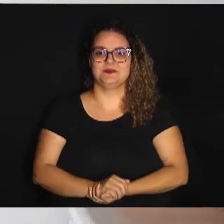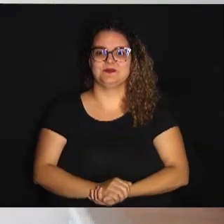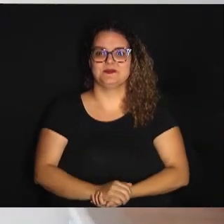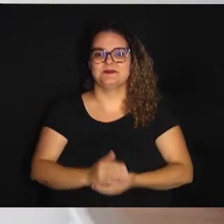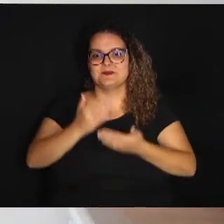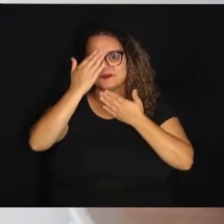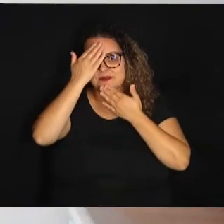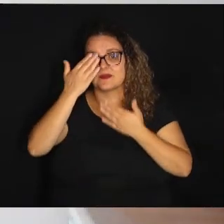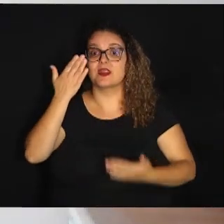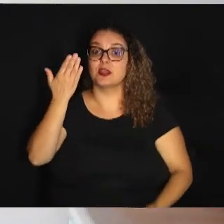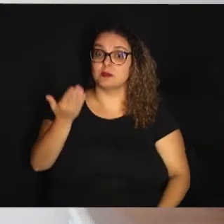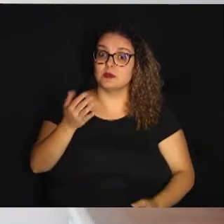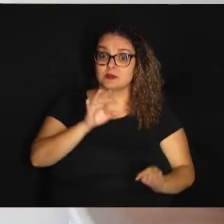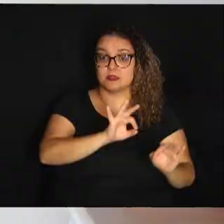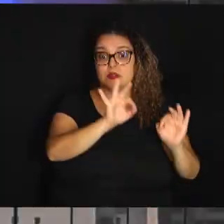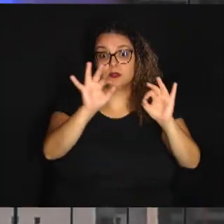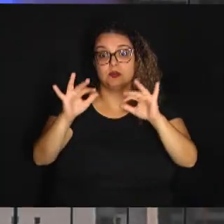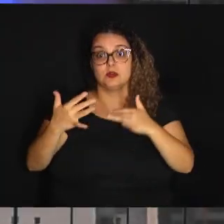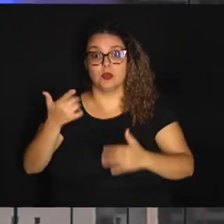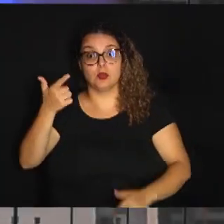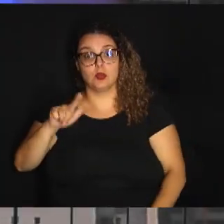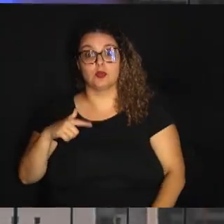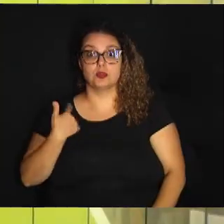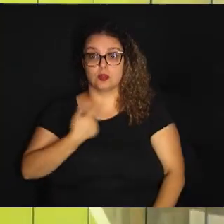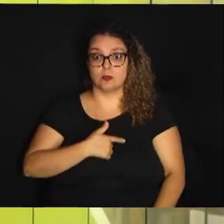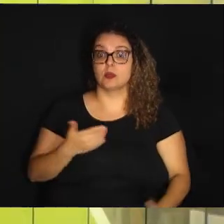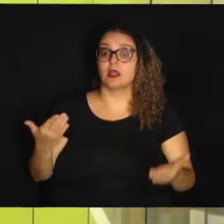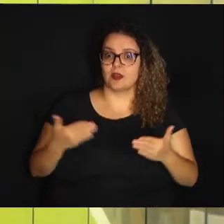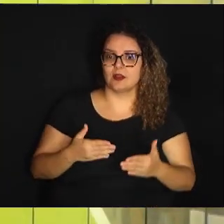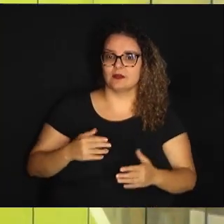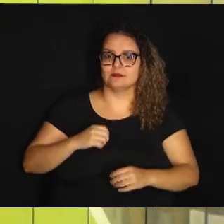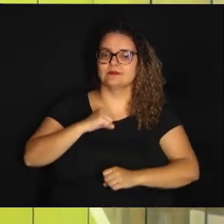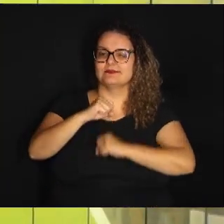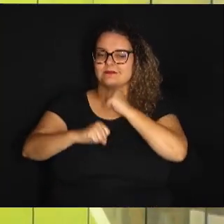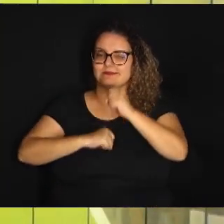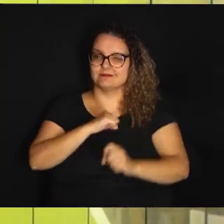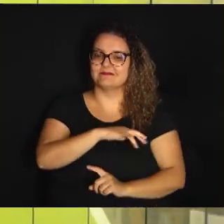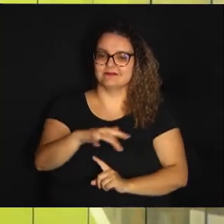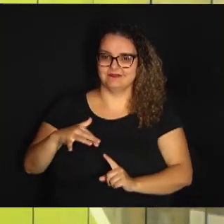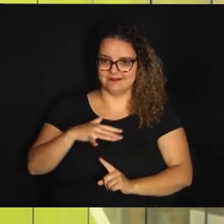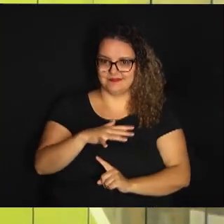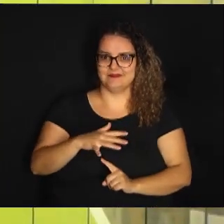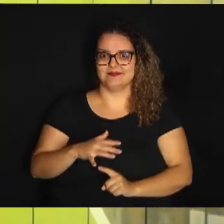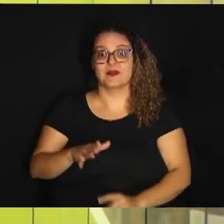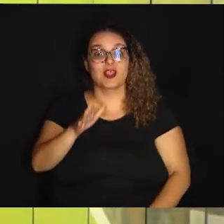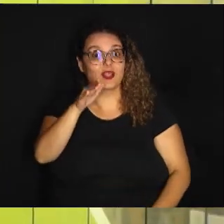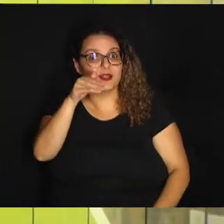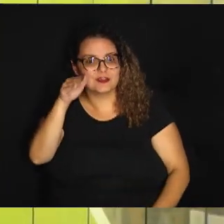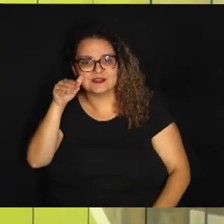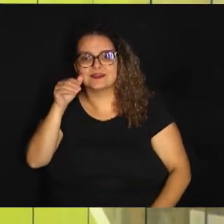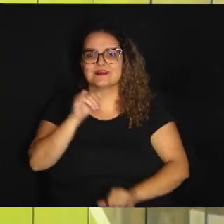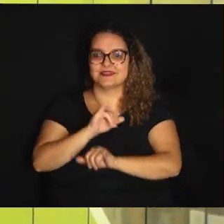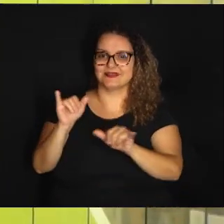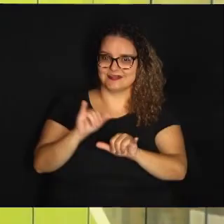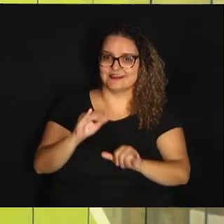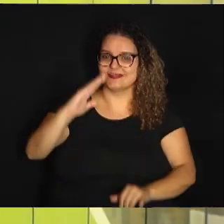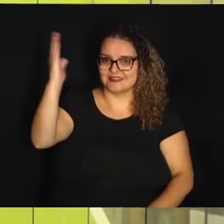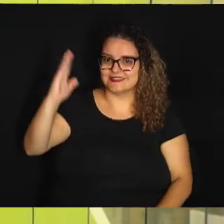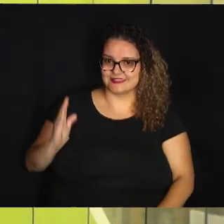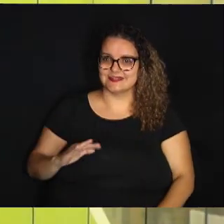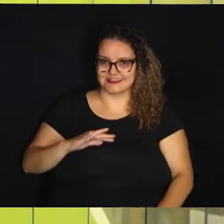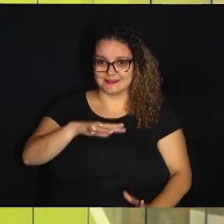um prazer estar com vocês. Muito obrigada, e para você que nos assiste, continue com a gente, porque agora é hora daquele giro ambiental